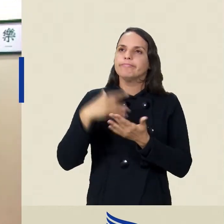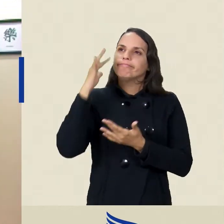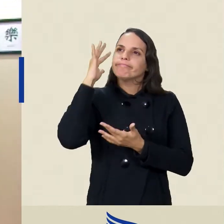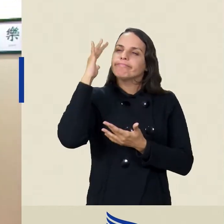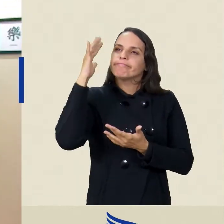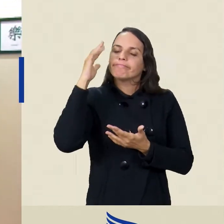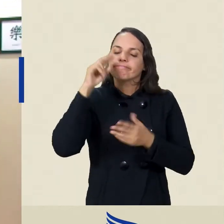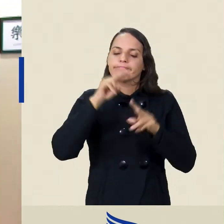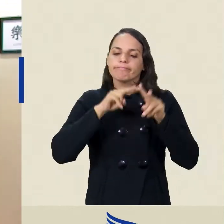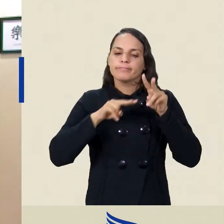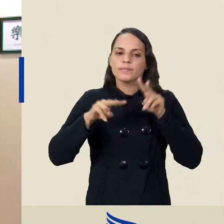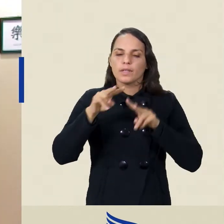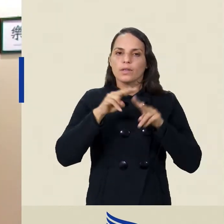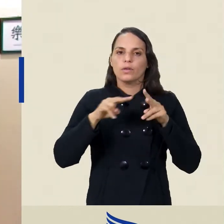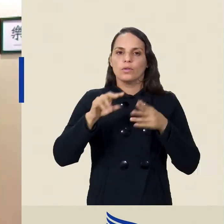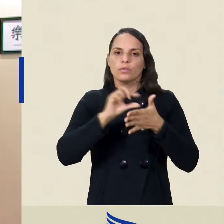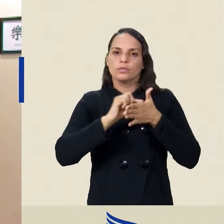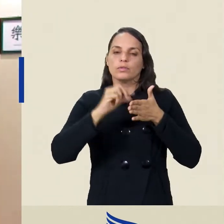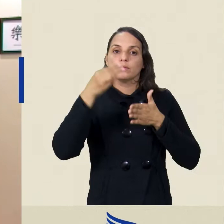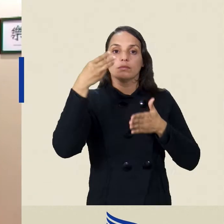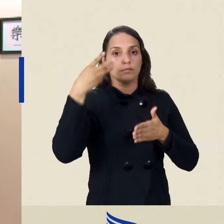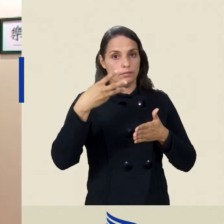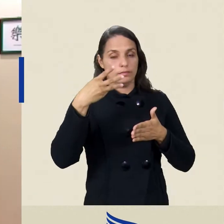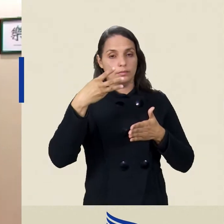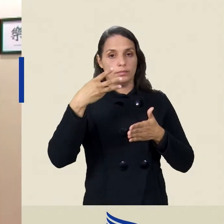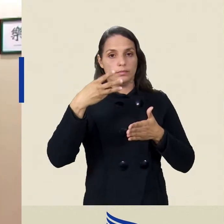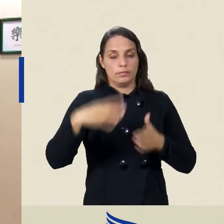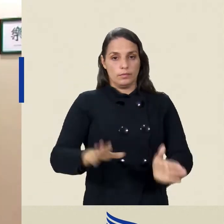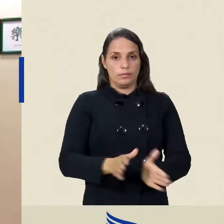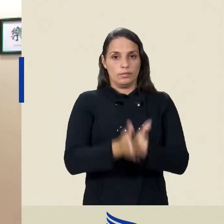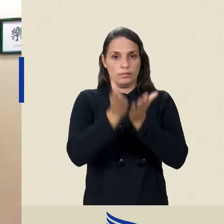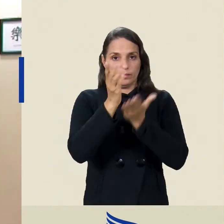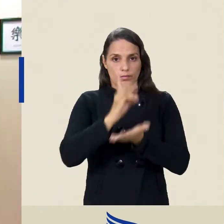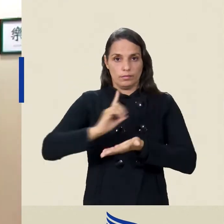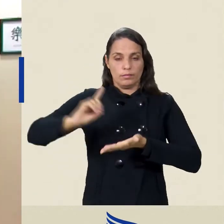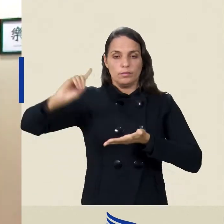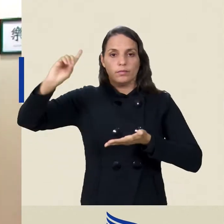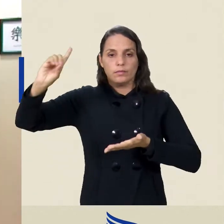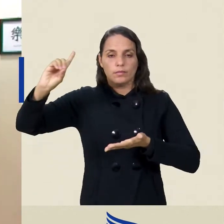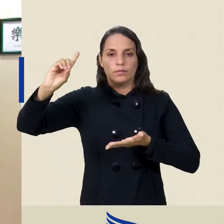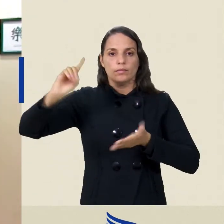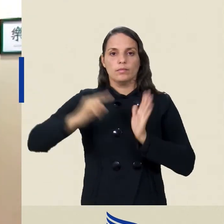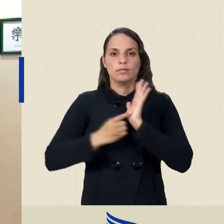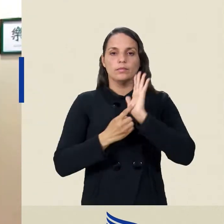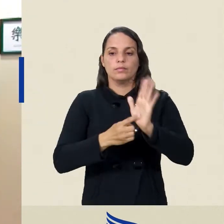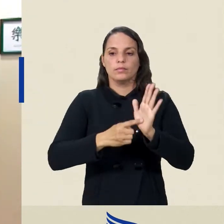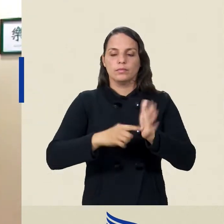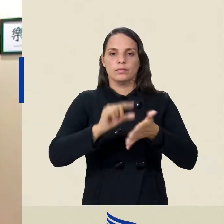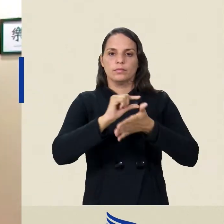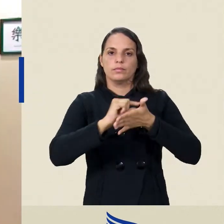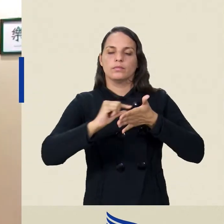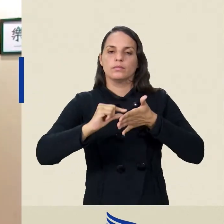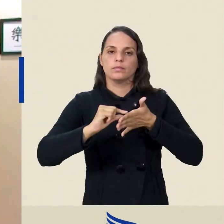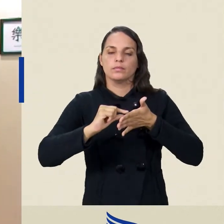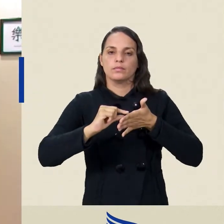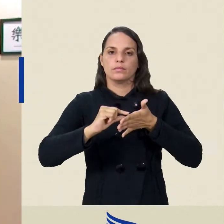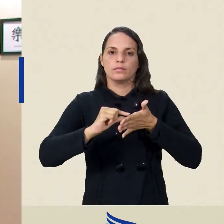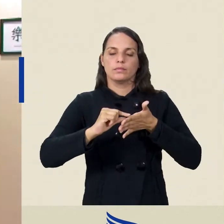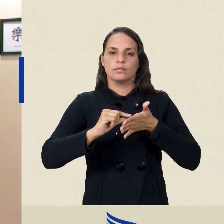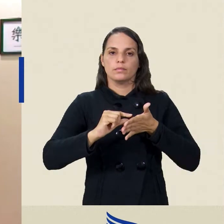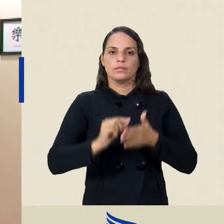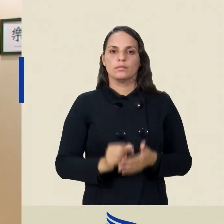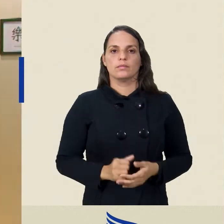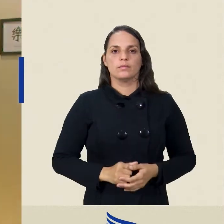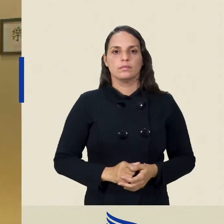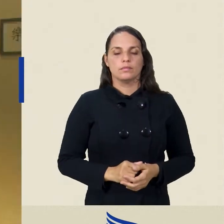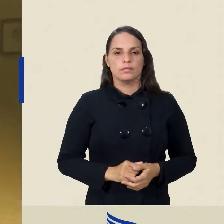verso 3 deste capítulo. A Bíblia de Jerusalém traz este verso da seguinte maneira: